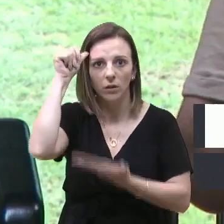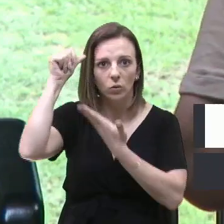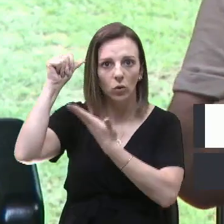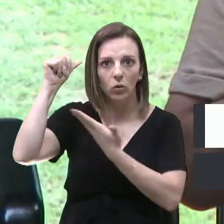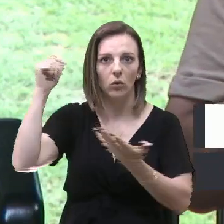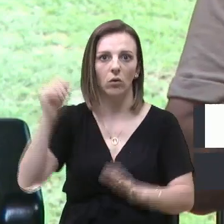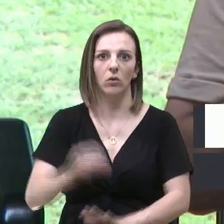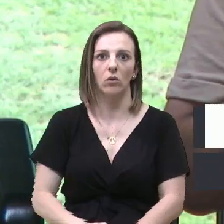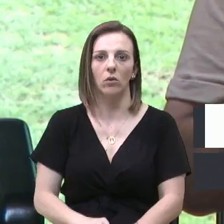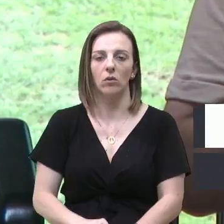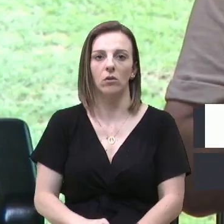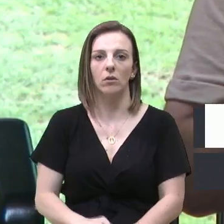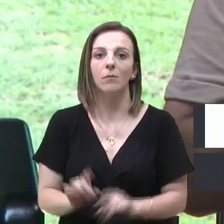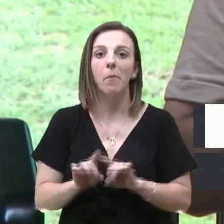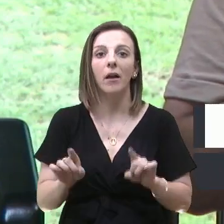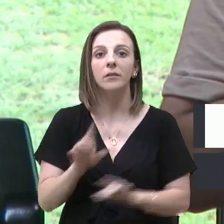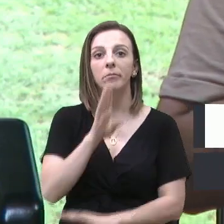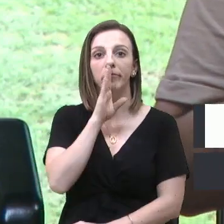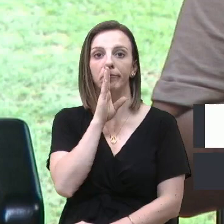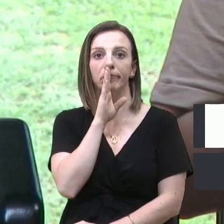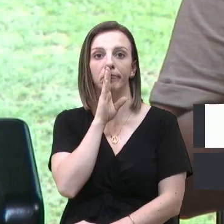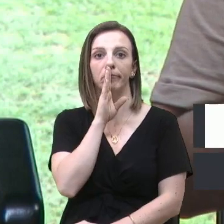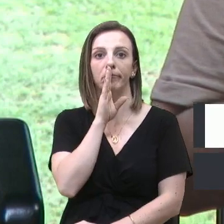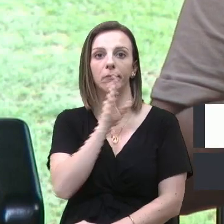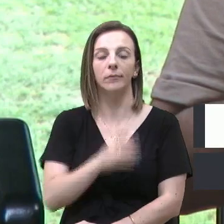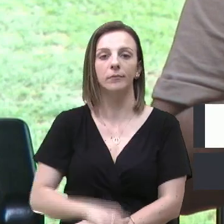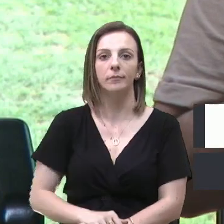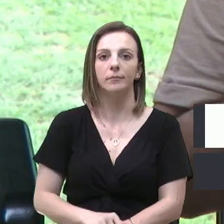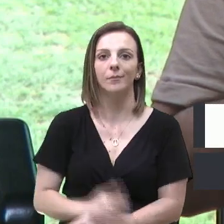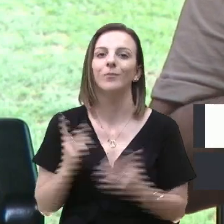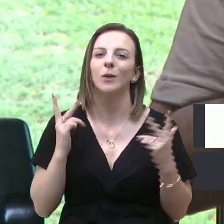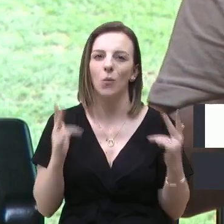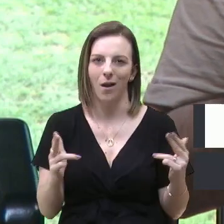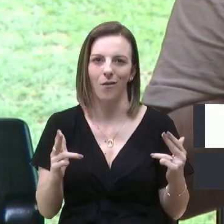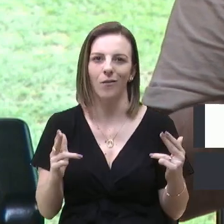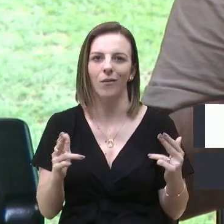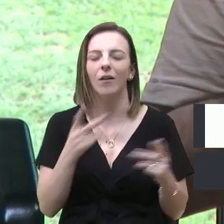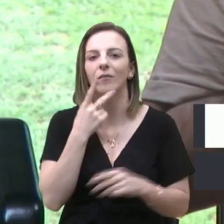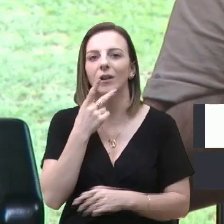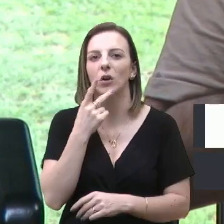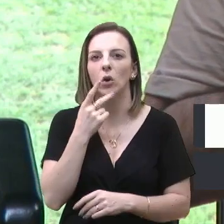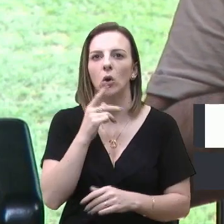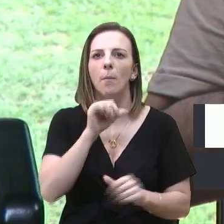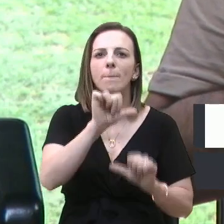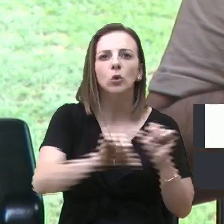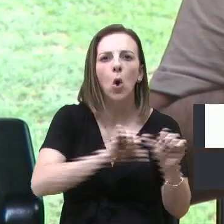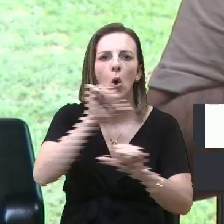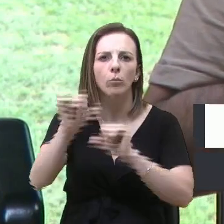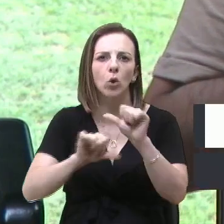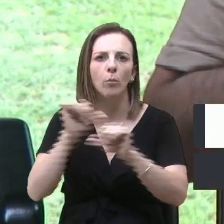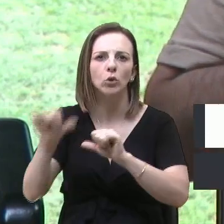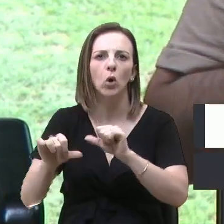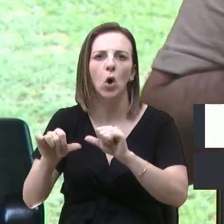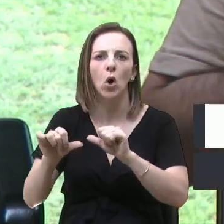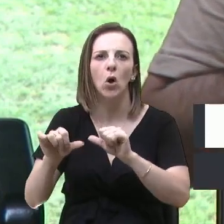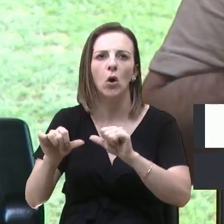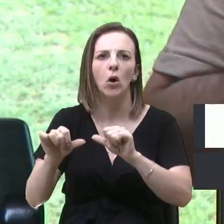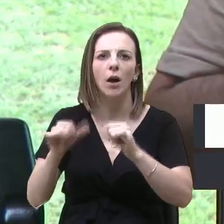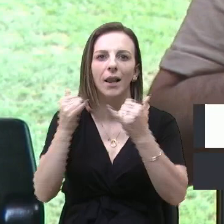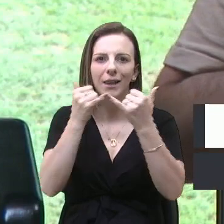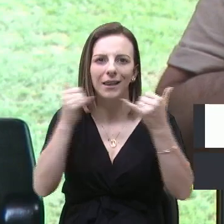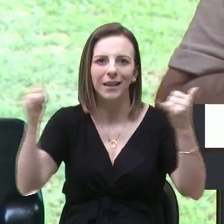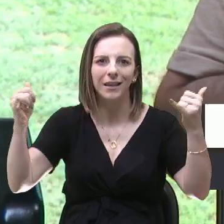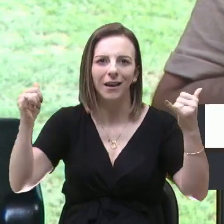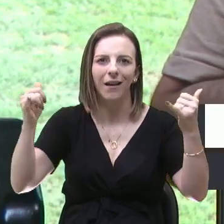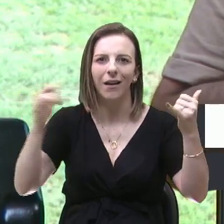faz. Da mesma forma, presidente, trocaram um monte de linha. E aqui eu quero pedir o secretário, né, que não